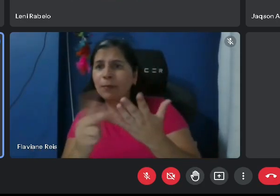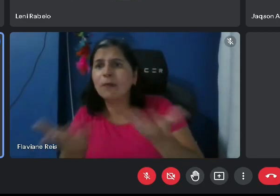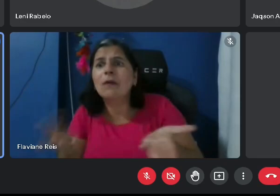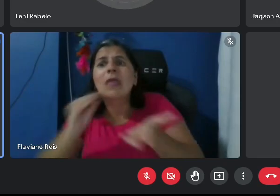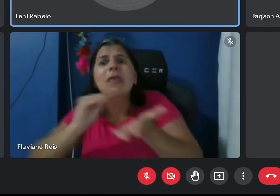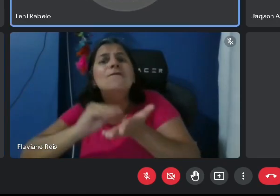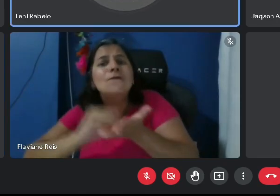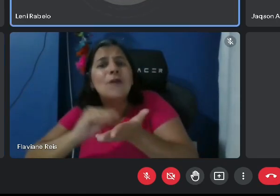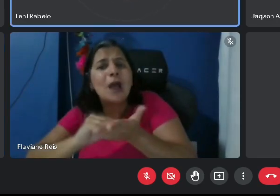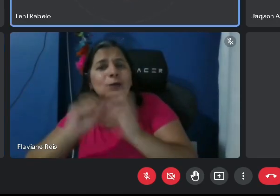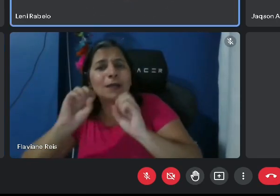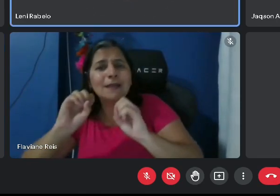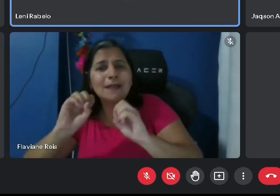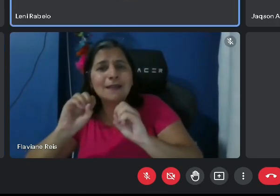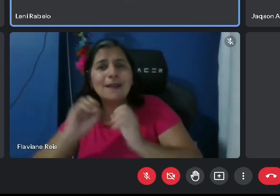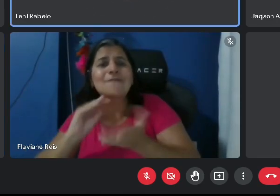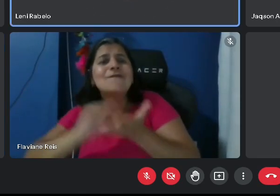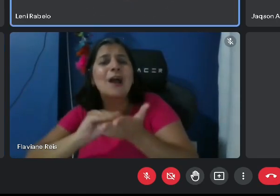Quilombola.